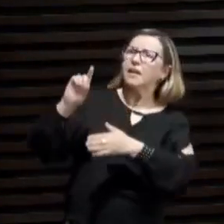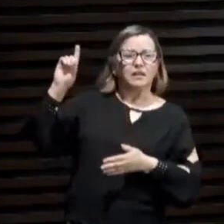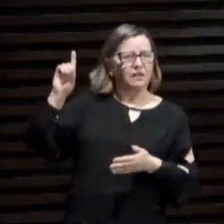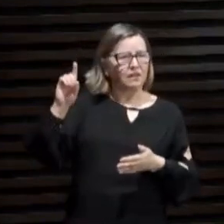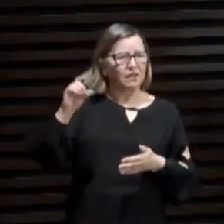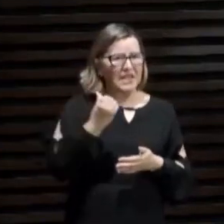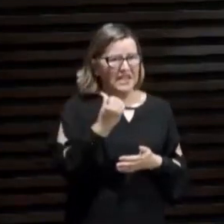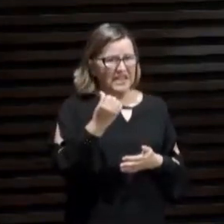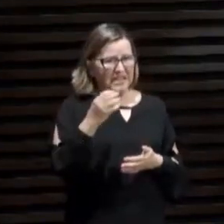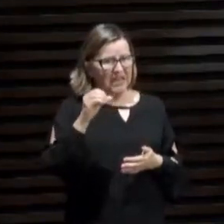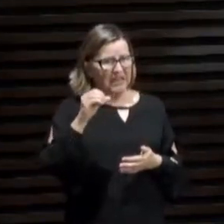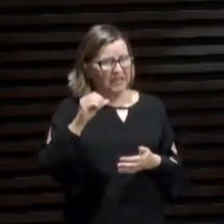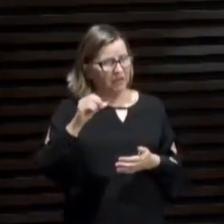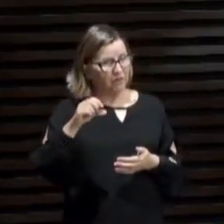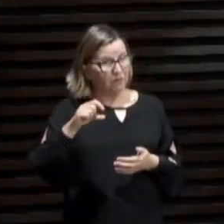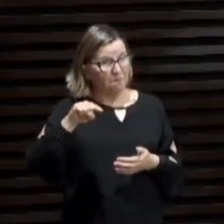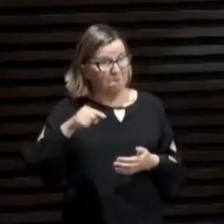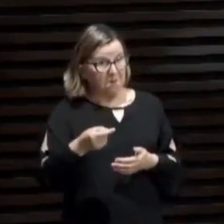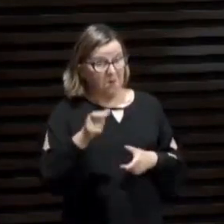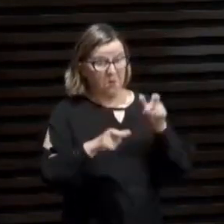600.000 homens de pé.